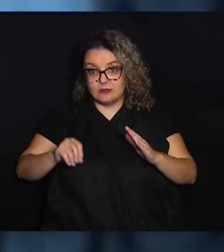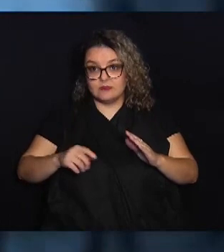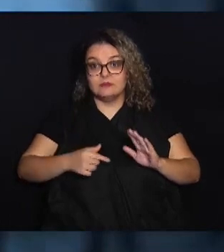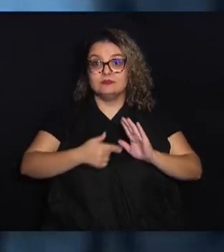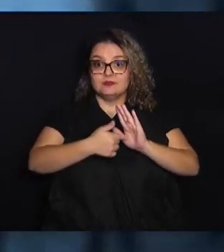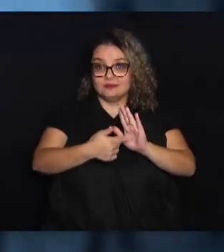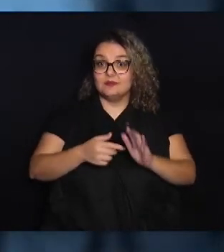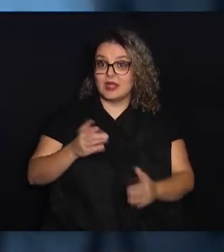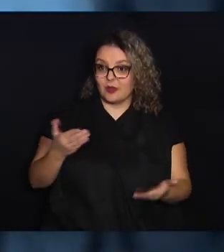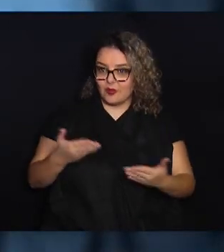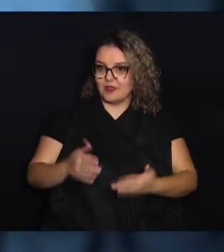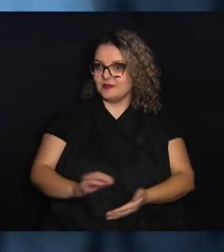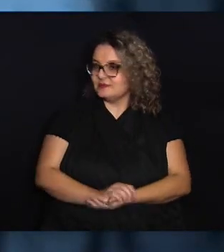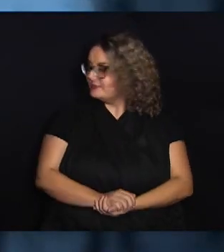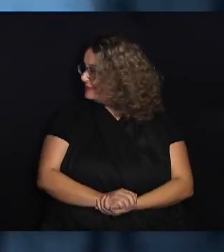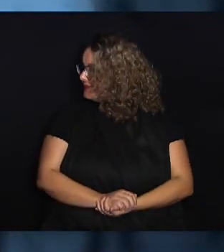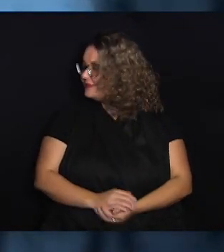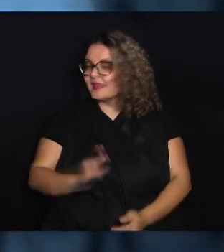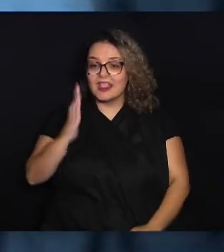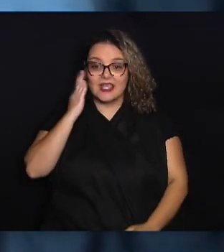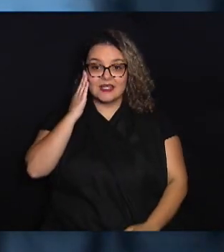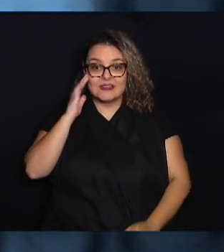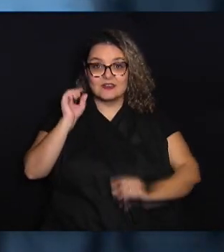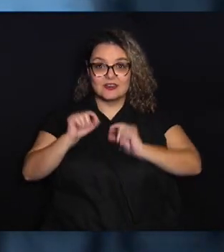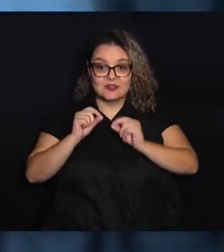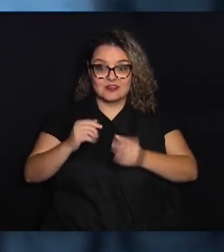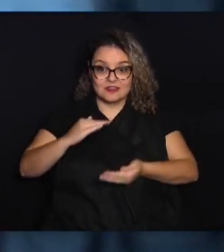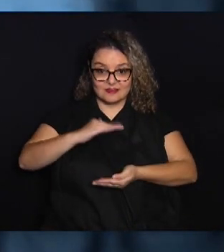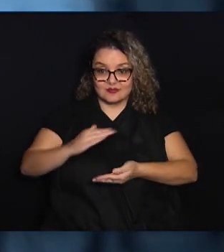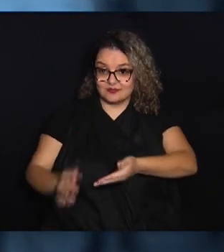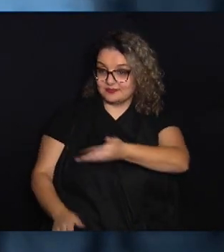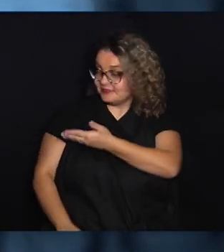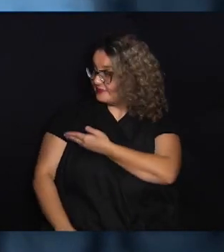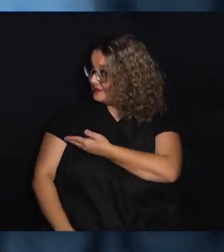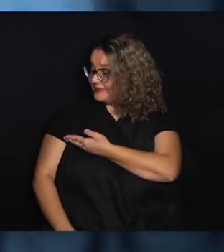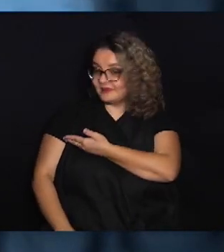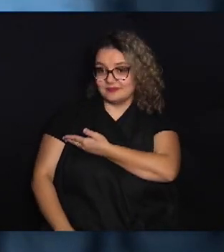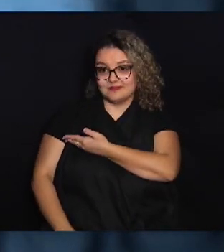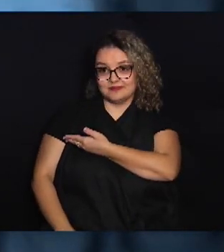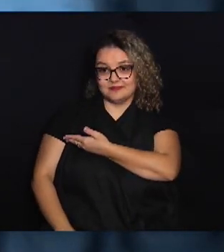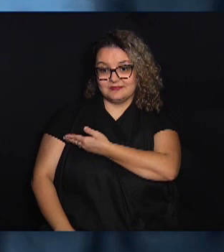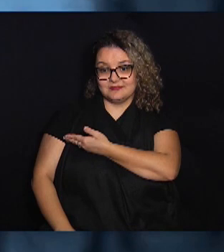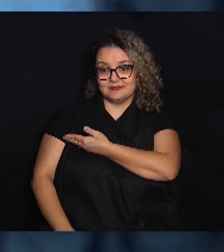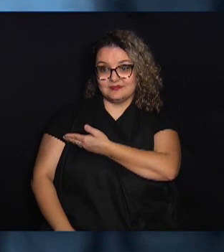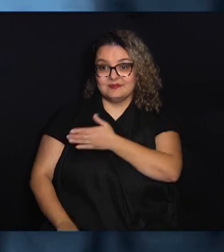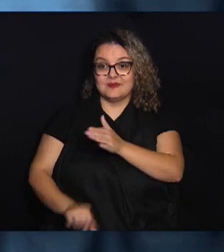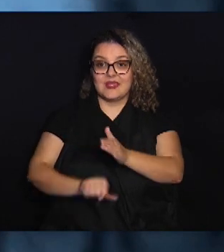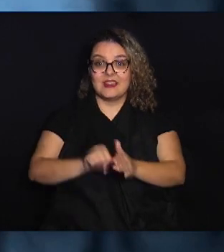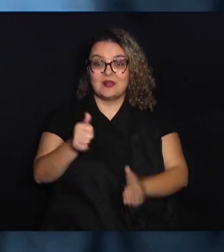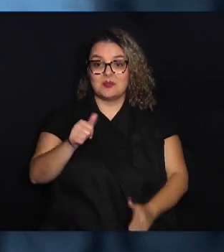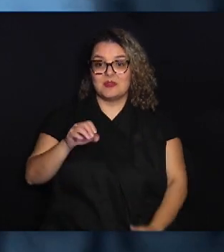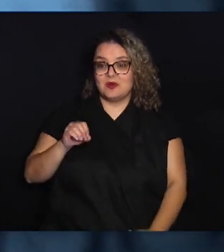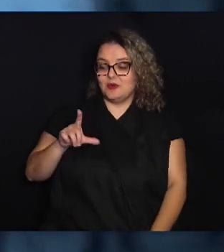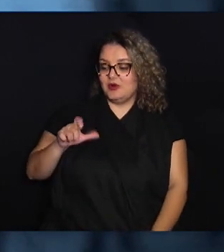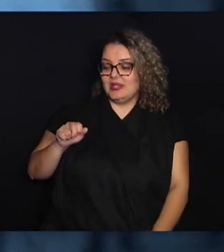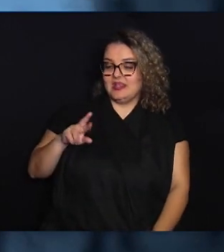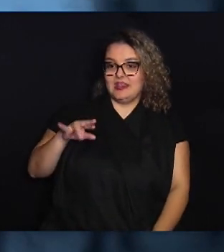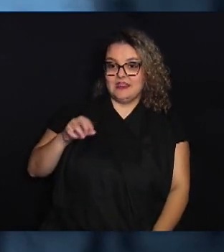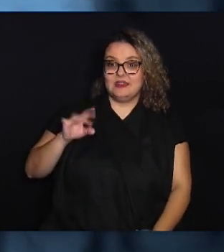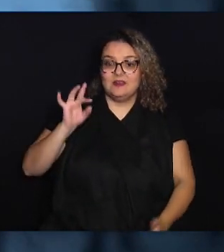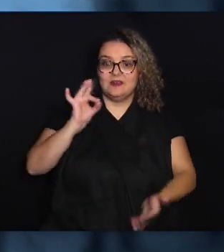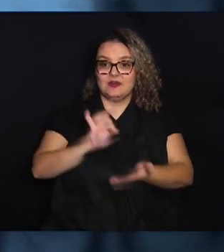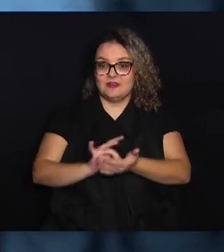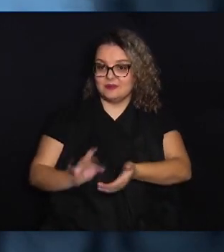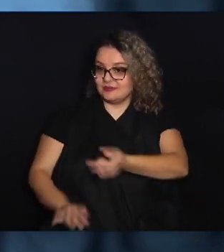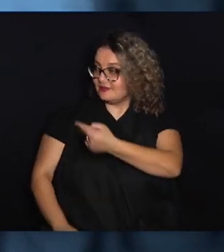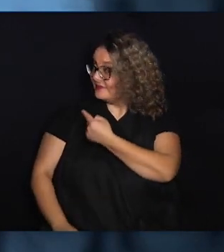agora, dá uma olhada. Sabe o que é isso que eu tô segurando aqui na minha mão? Um tijolo da primeira olaria de Campinas original. Dá uma olhada